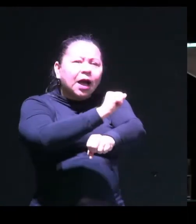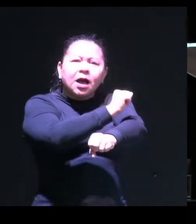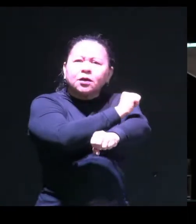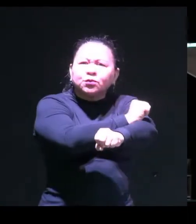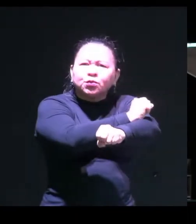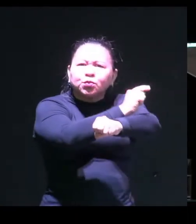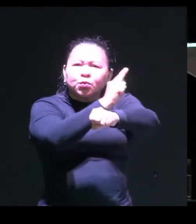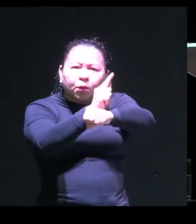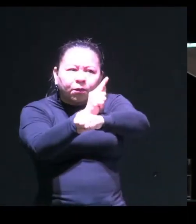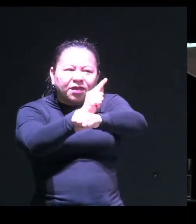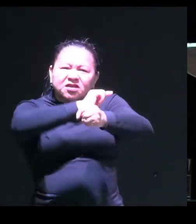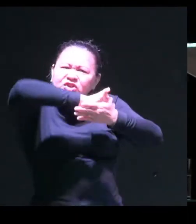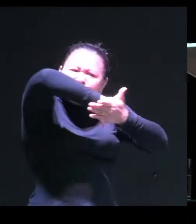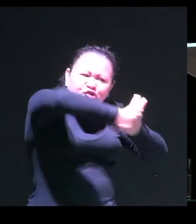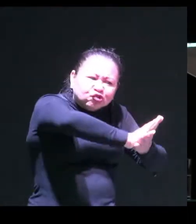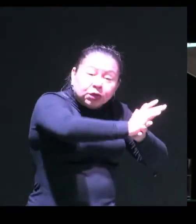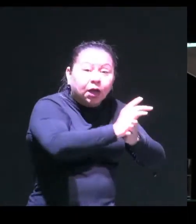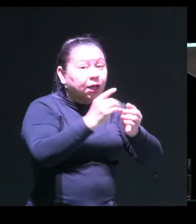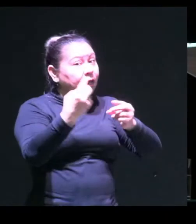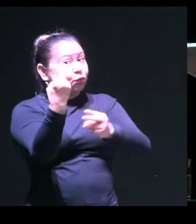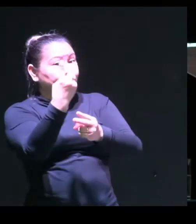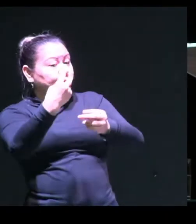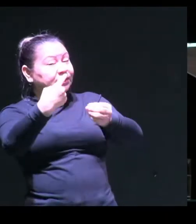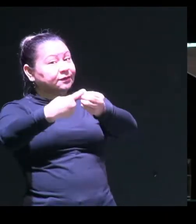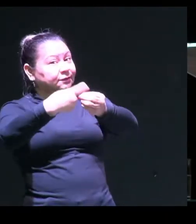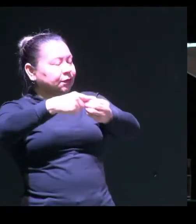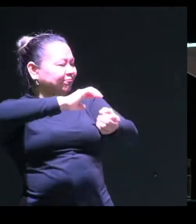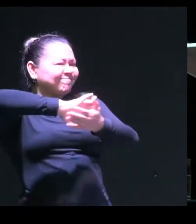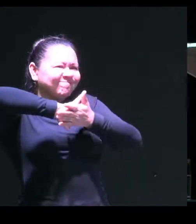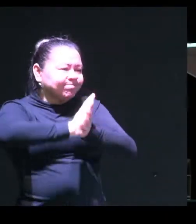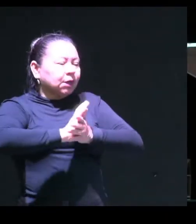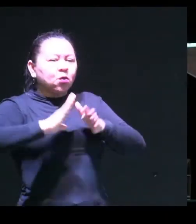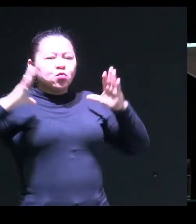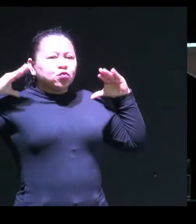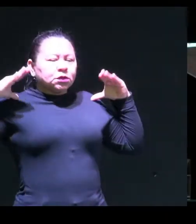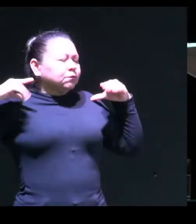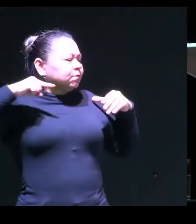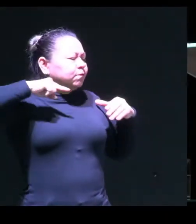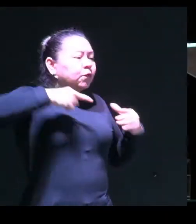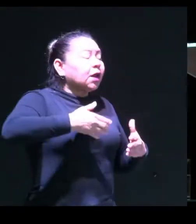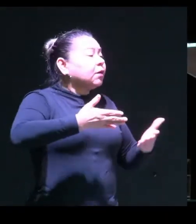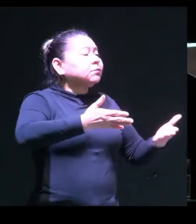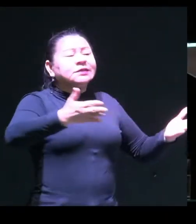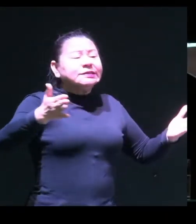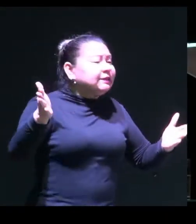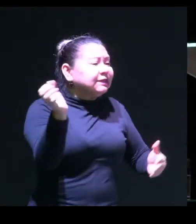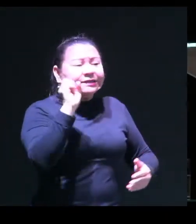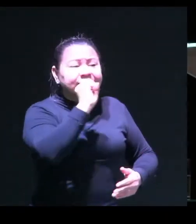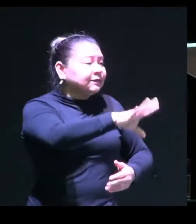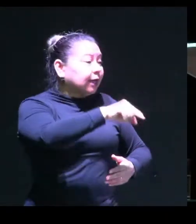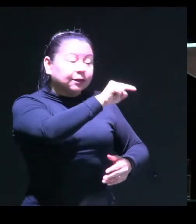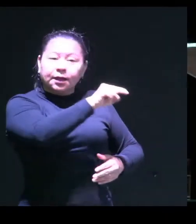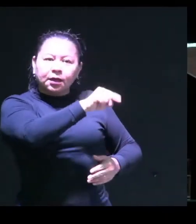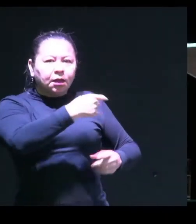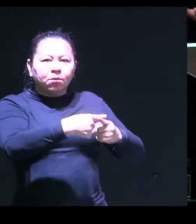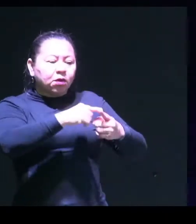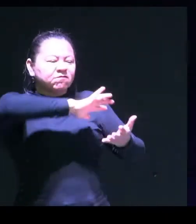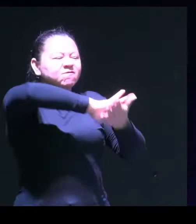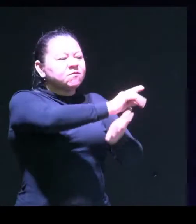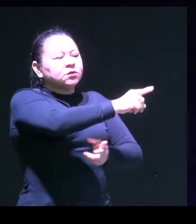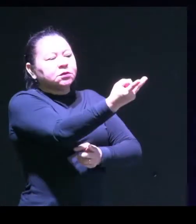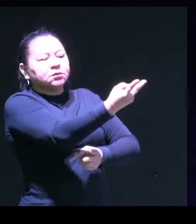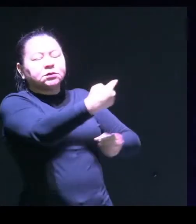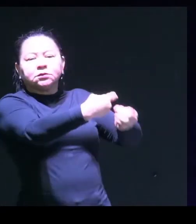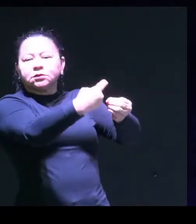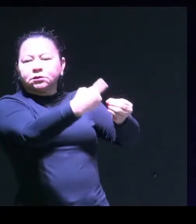os que eram justos da cidade. E a Bíblia mostra que os anjos até pressionaram Ló: sai logo, porque enquanto tu não sair, nós não podemos